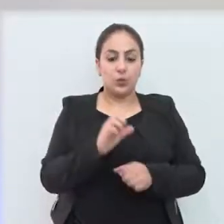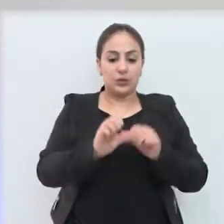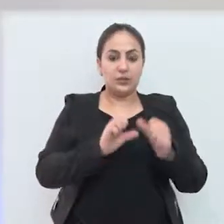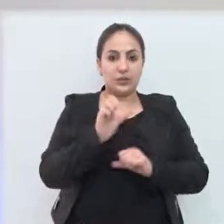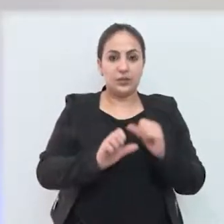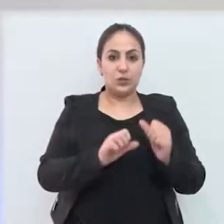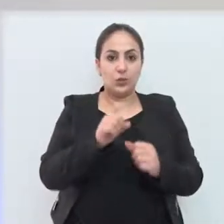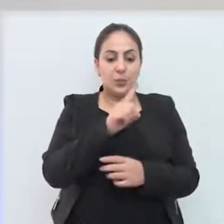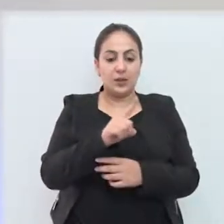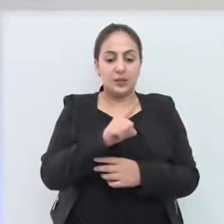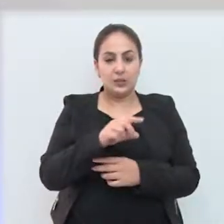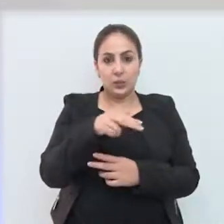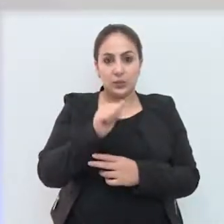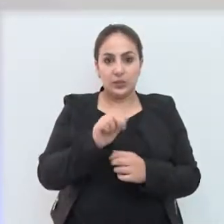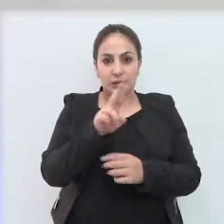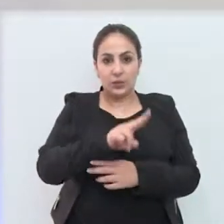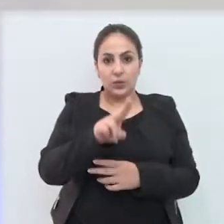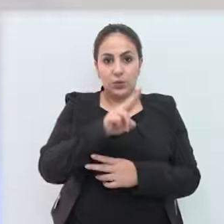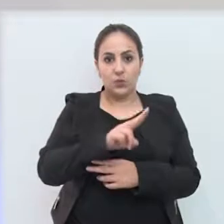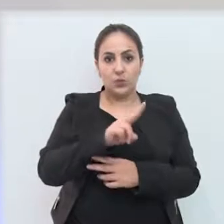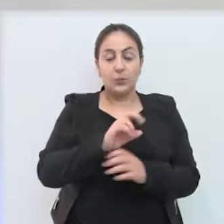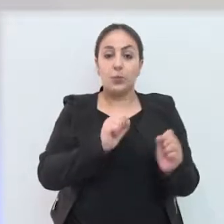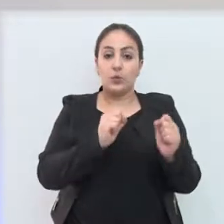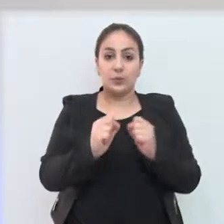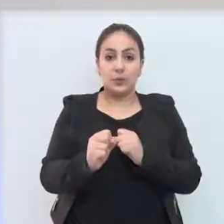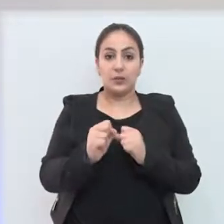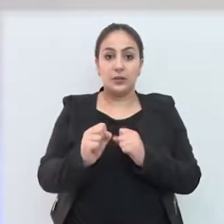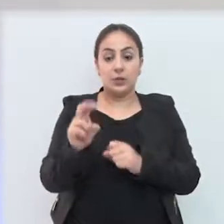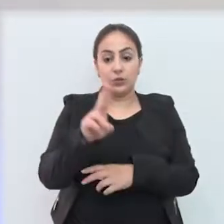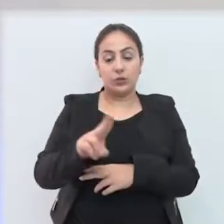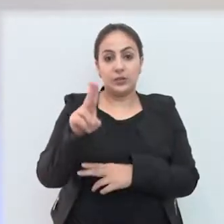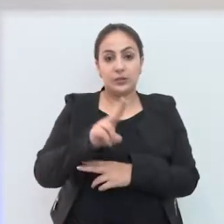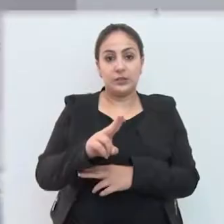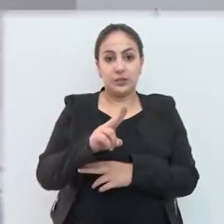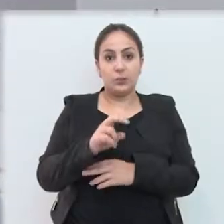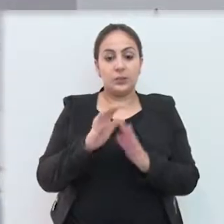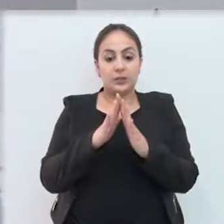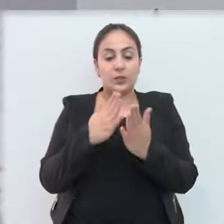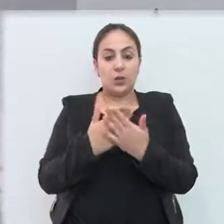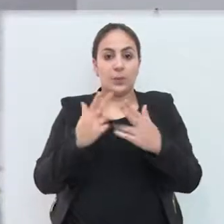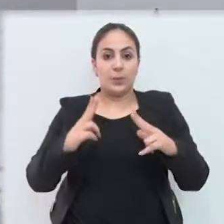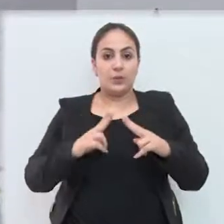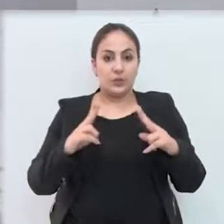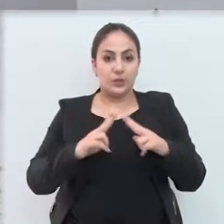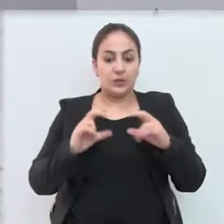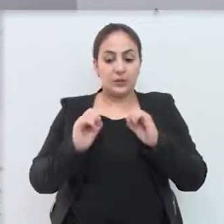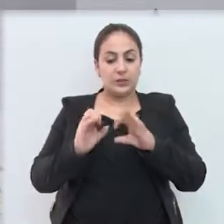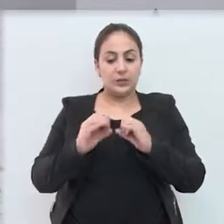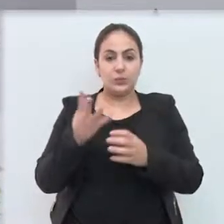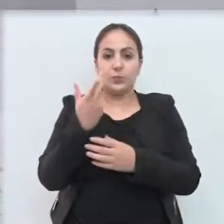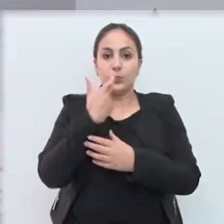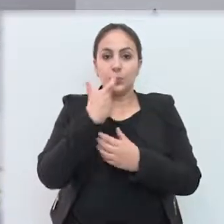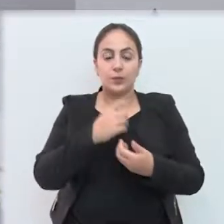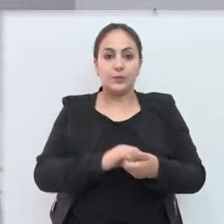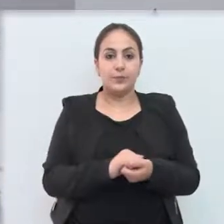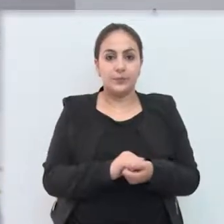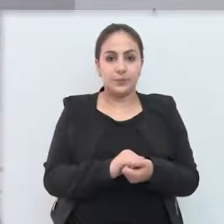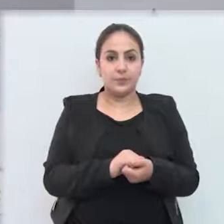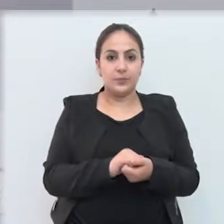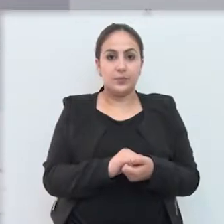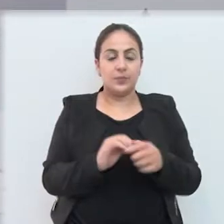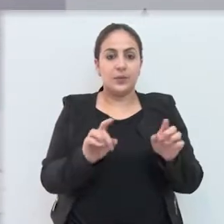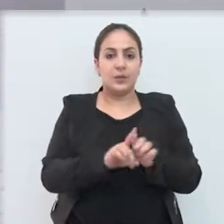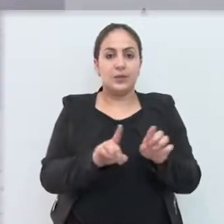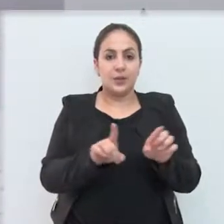uso possibilitam a implantação de escola particular de educação infantil. Nós tínhamos naquela região, em especial no prédio que